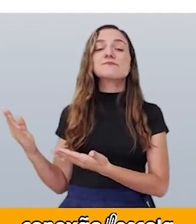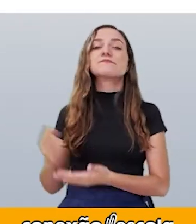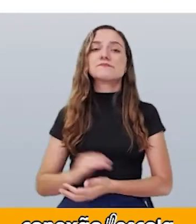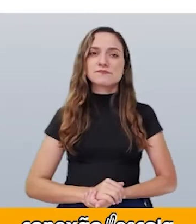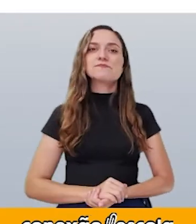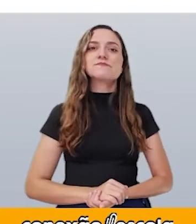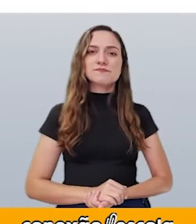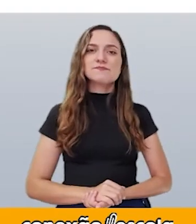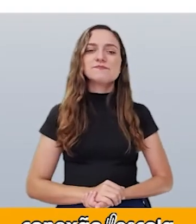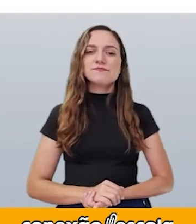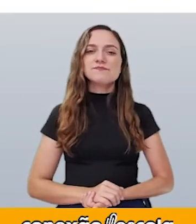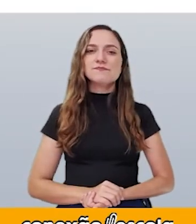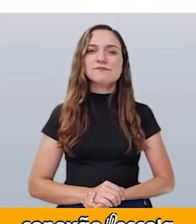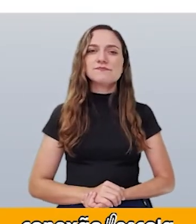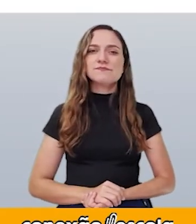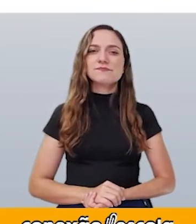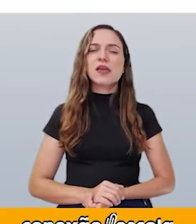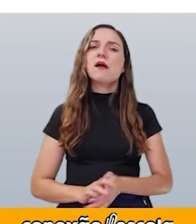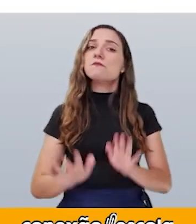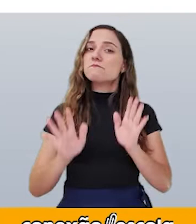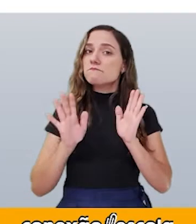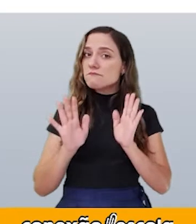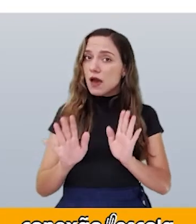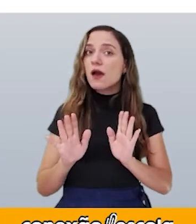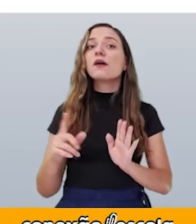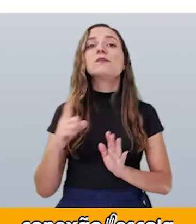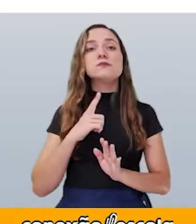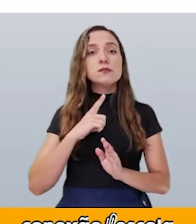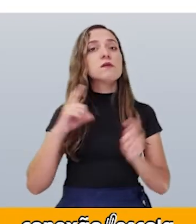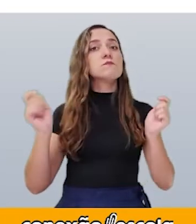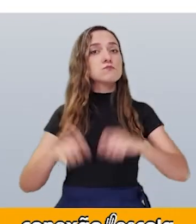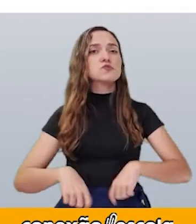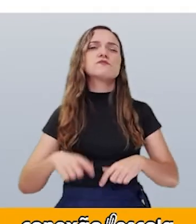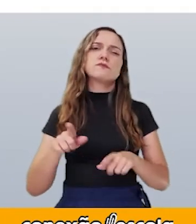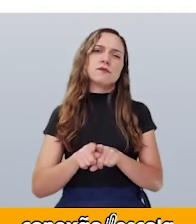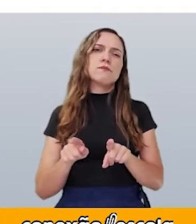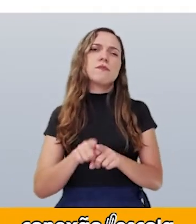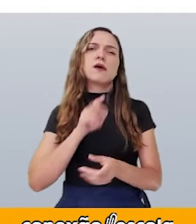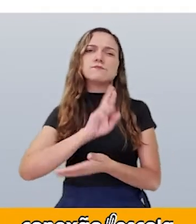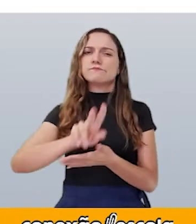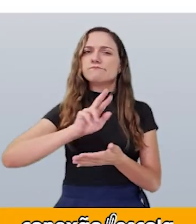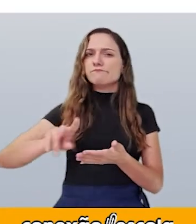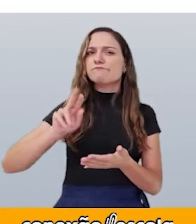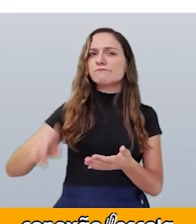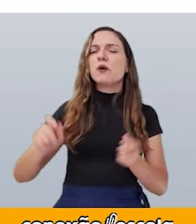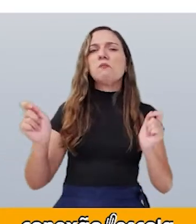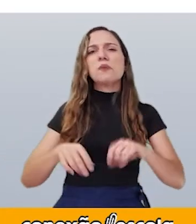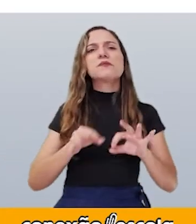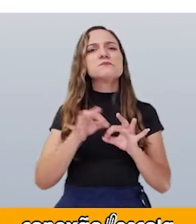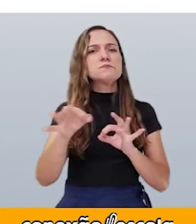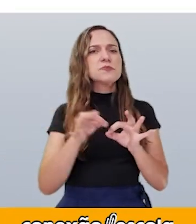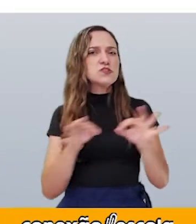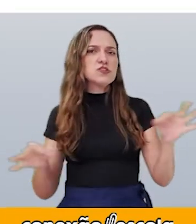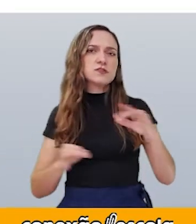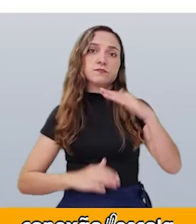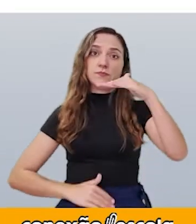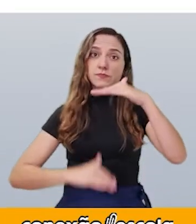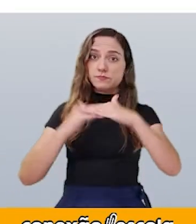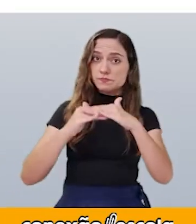slide. No entanto, existem outras medidas também usadas para medir